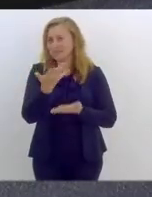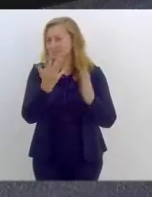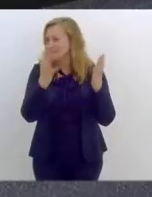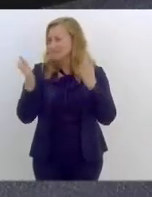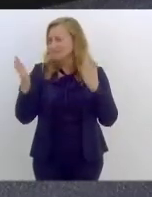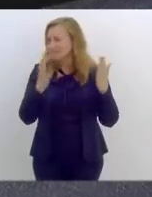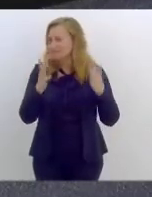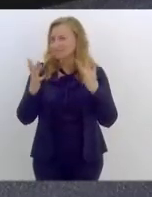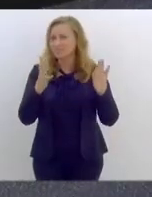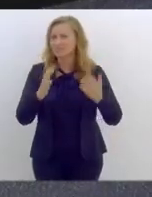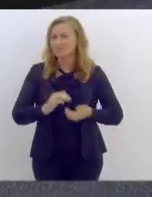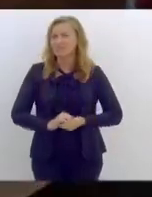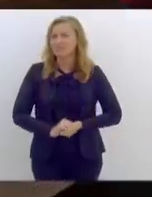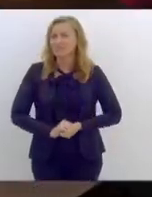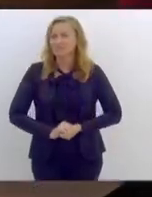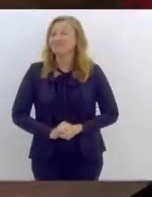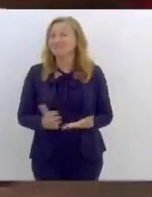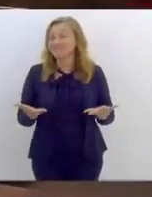Maravilhoso.